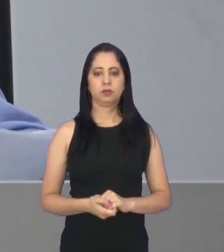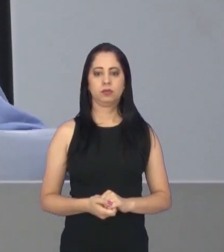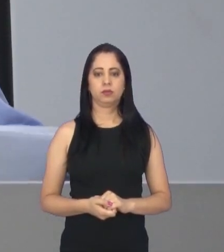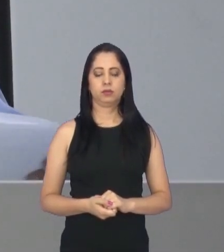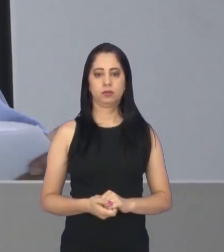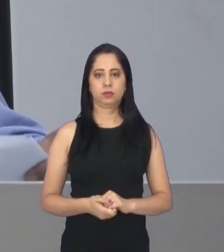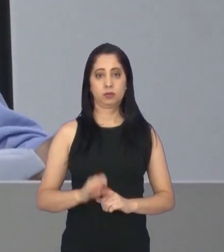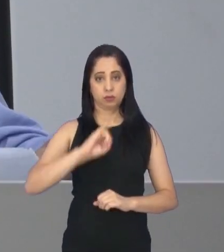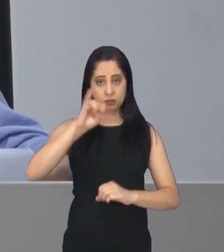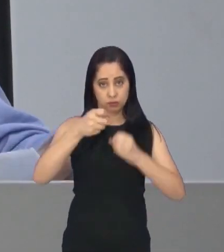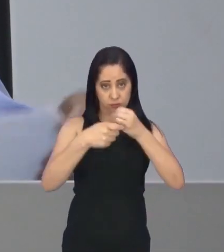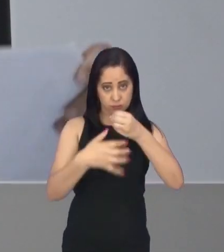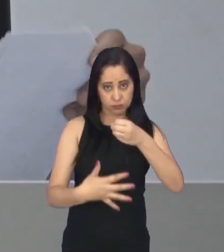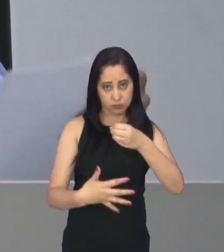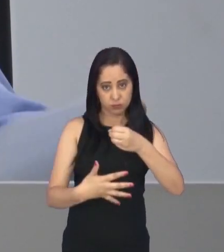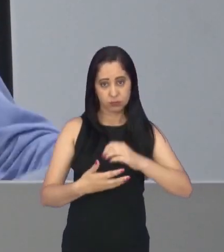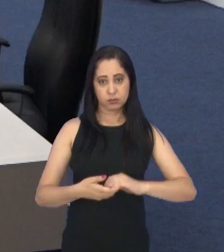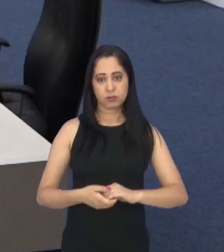Justificativo?